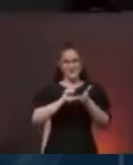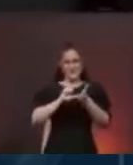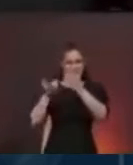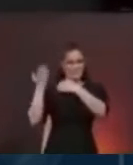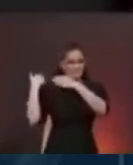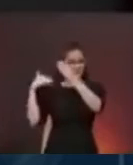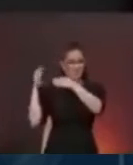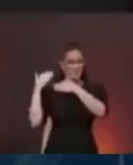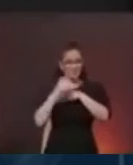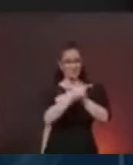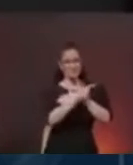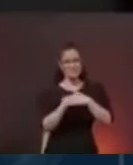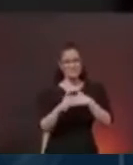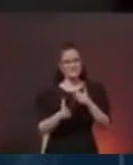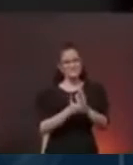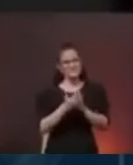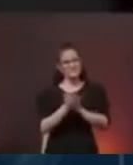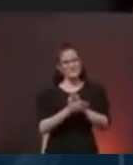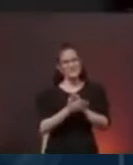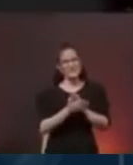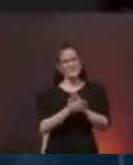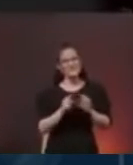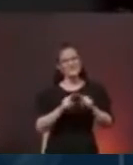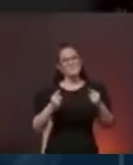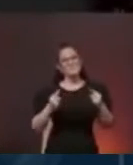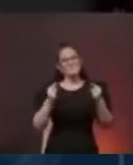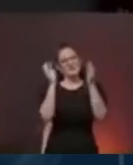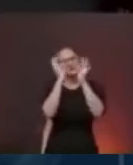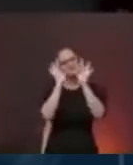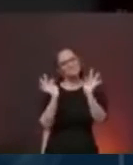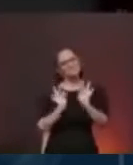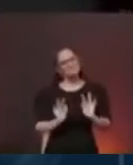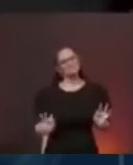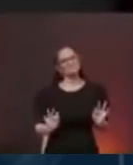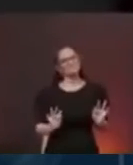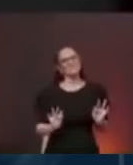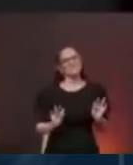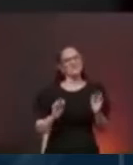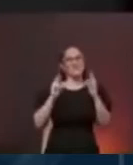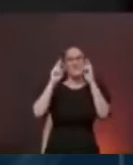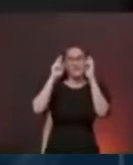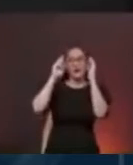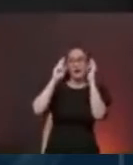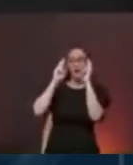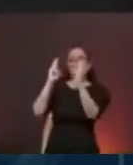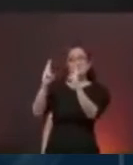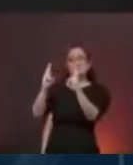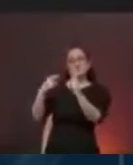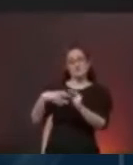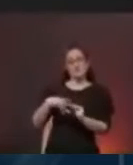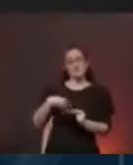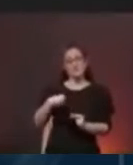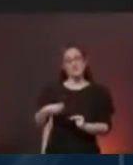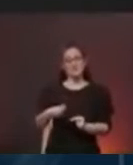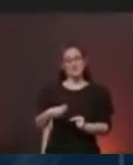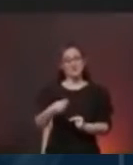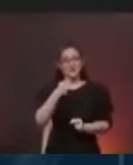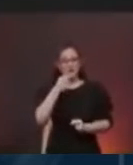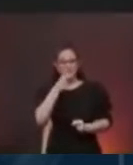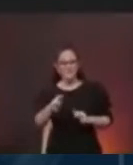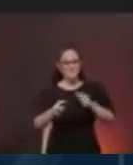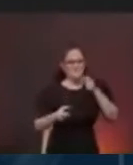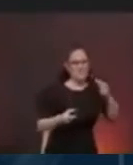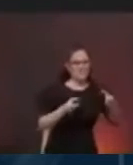mais felizes. Sim ou não? Sim. Respeitavam a filha dos mais velhos? Falavam palavrão?